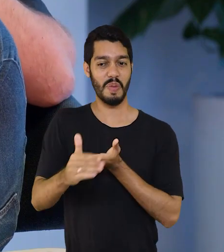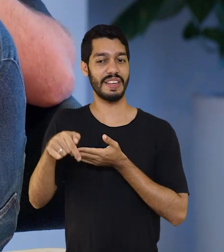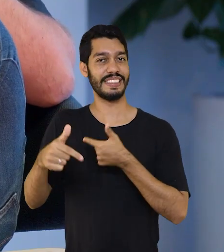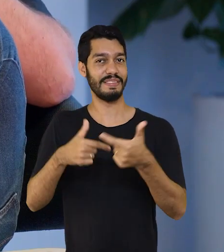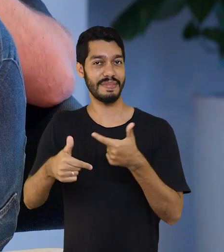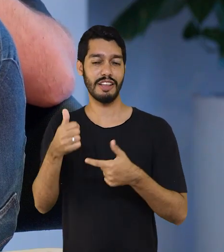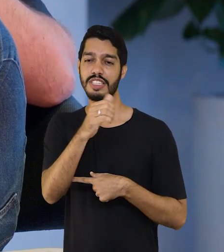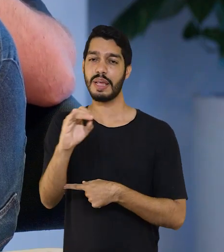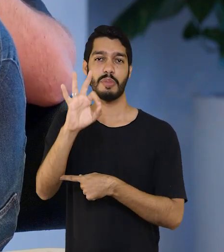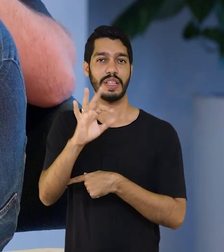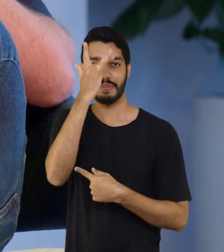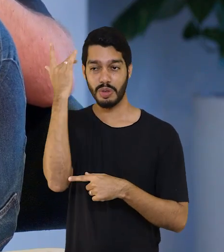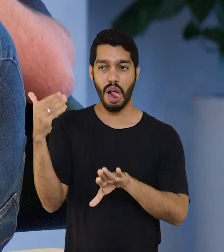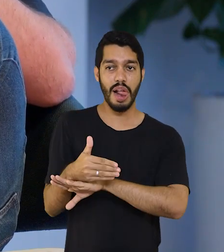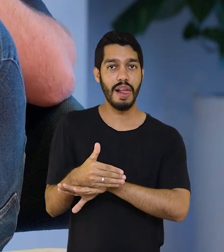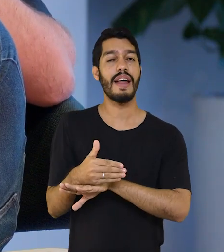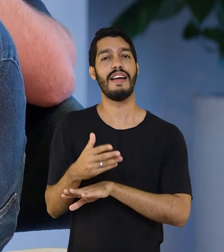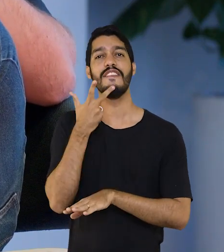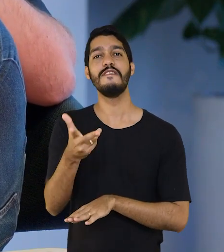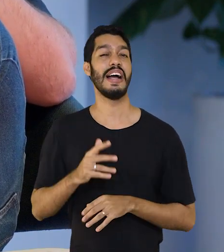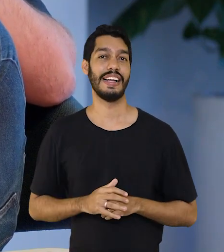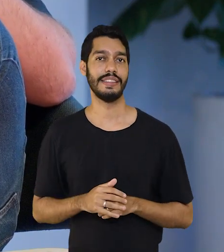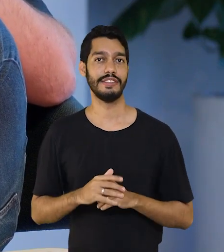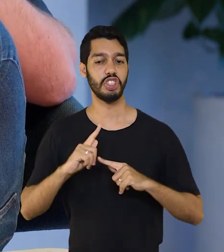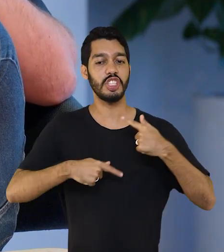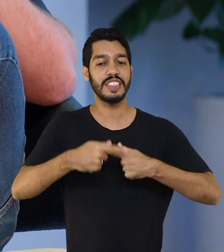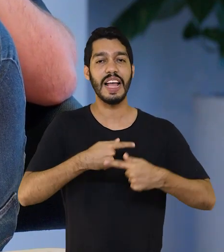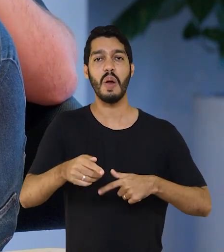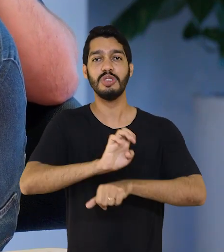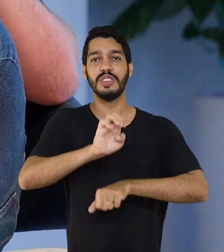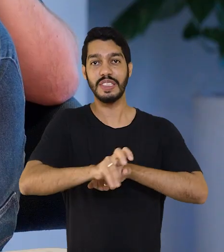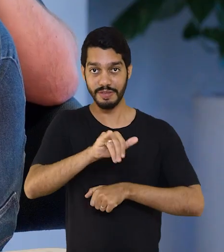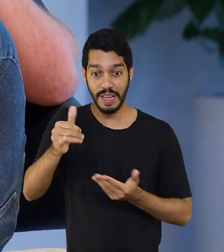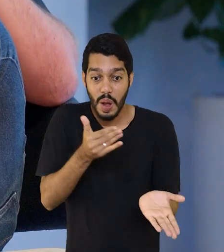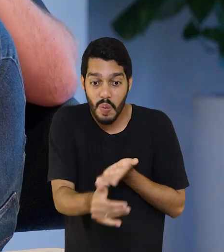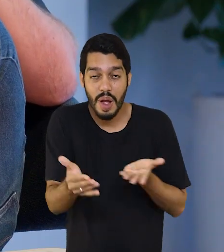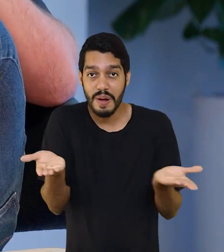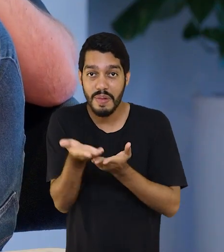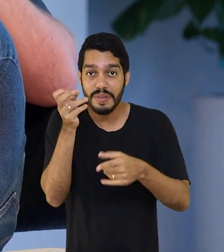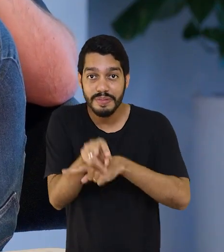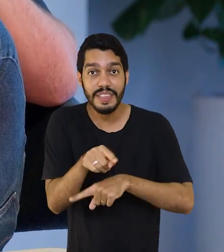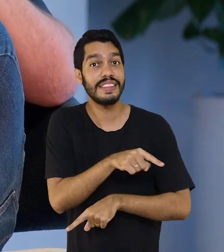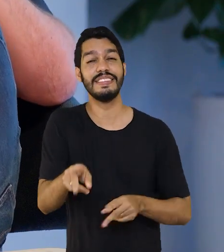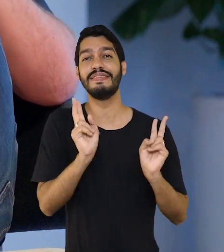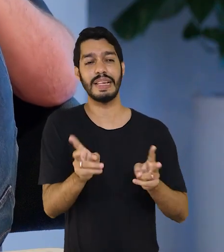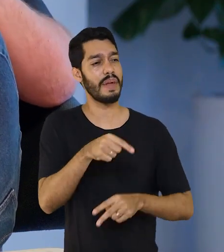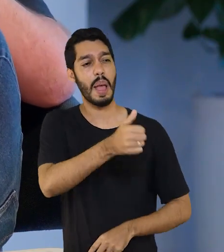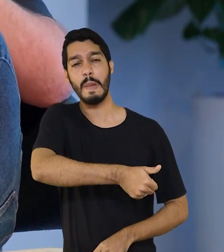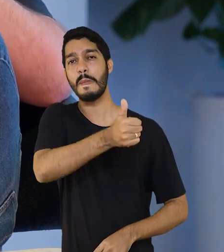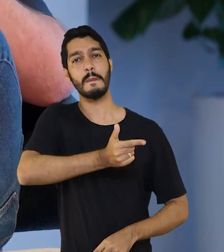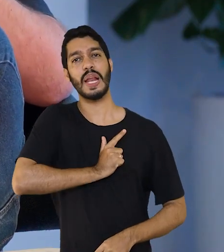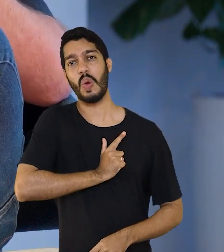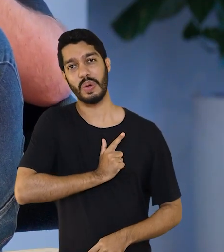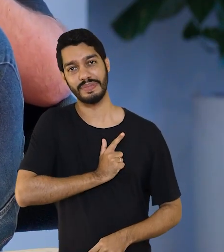entra na Winning sempre fala isso, assim, cara, todo mundo, 100% das pessoas, toda a geração de estagiários que vai entrar agora, todos